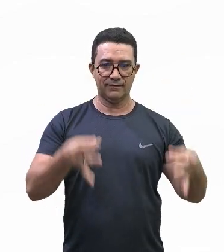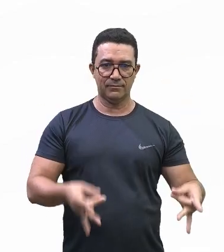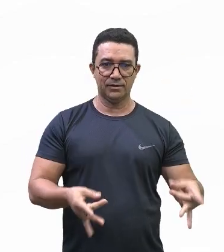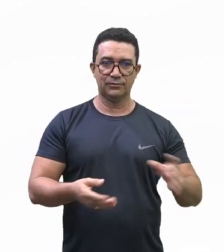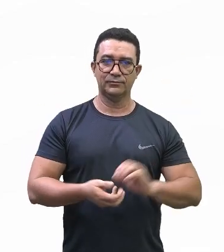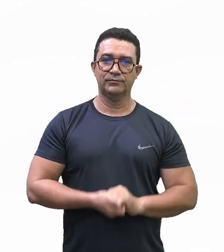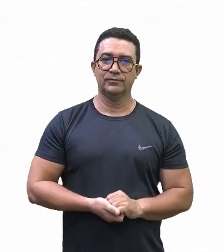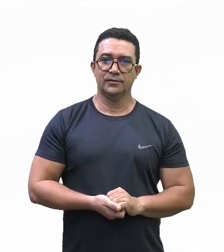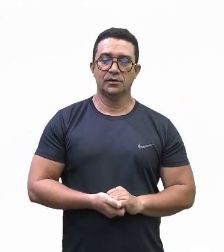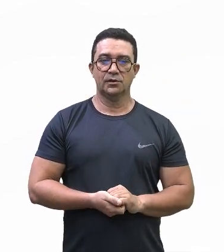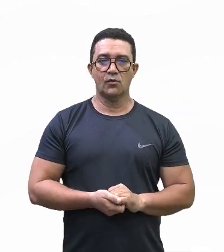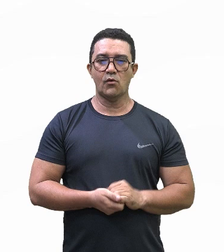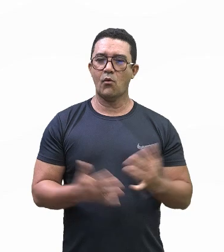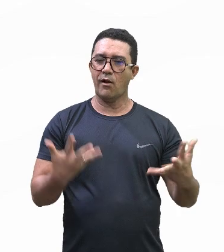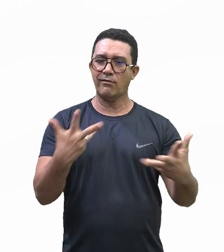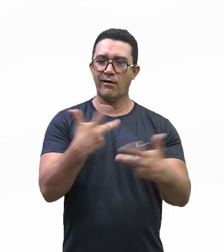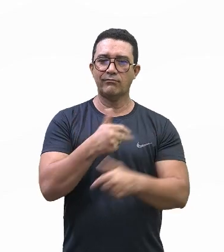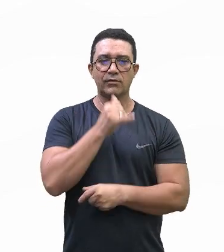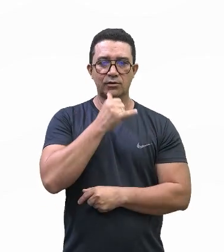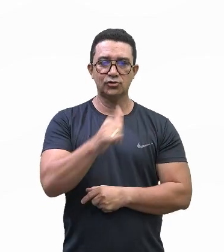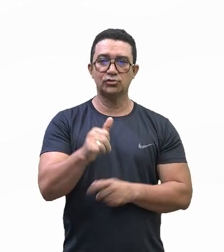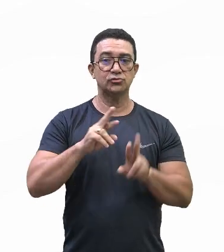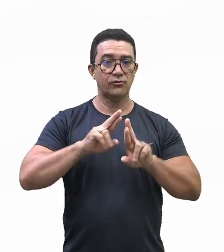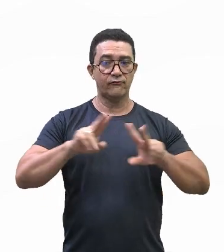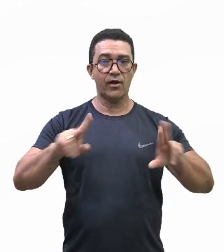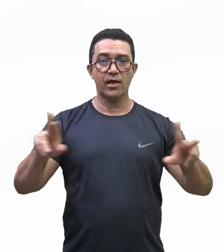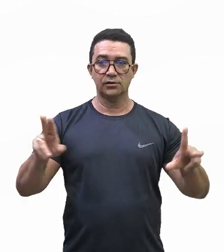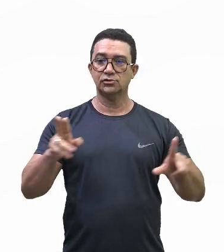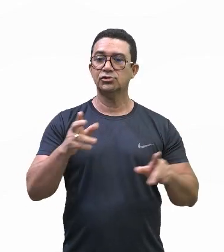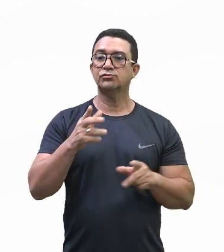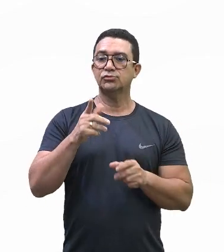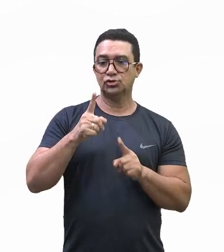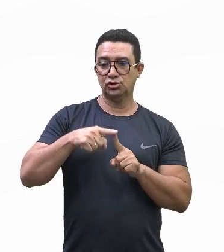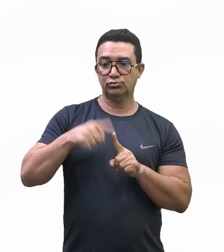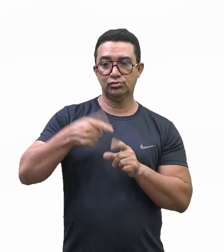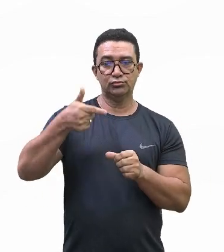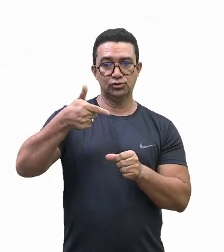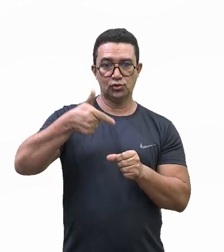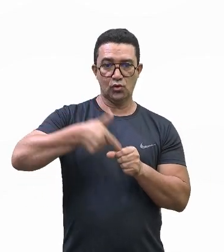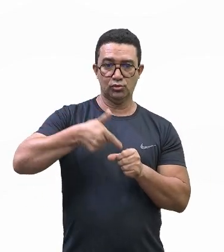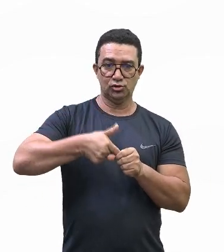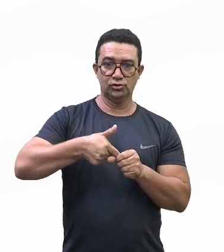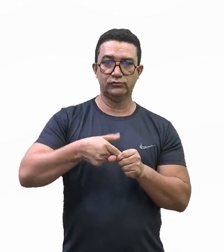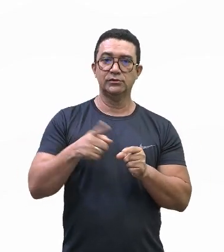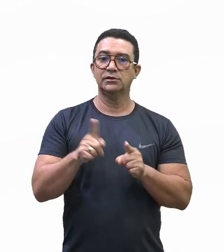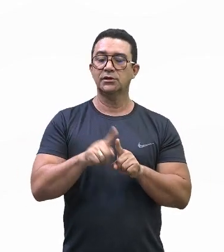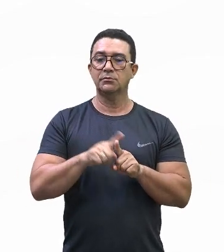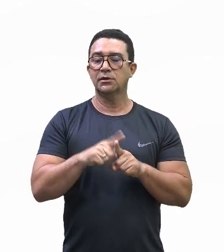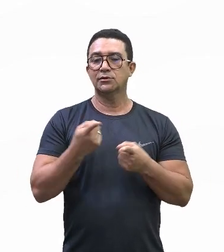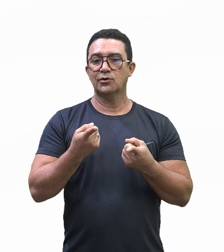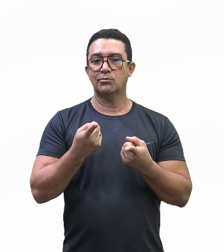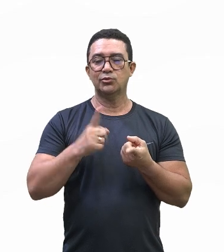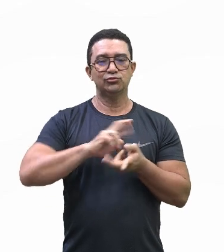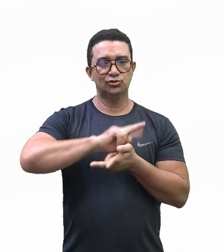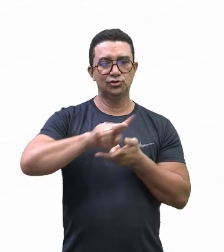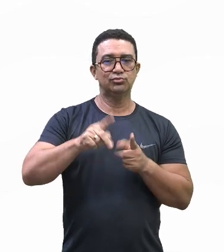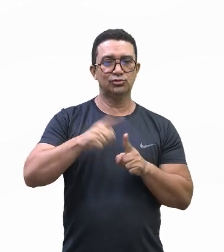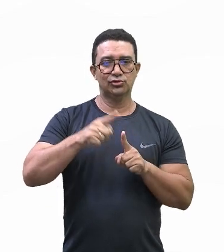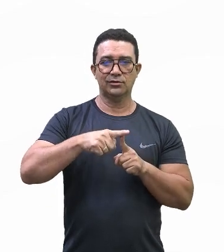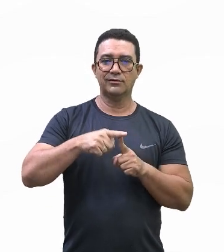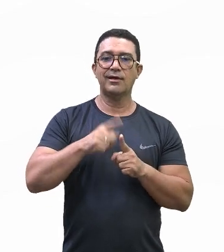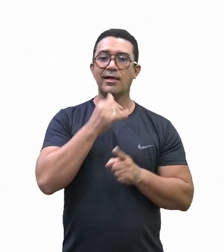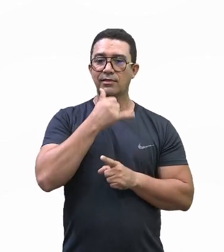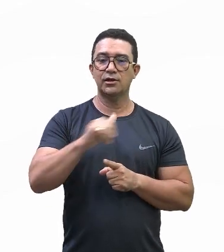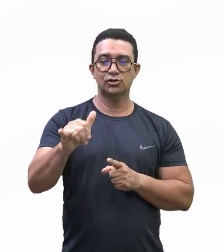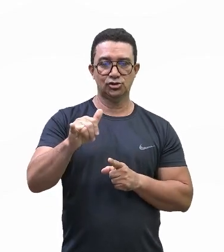Detalhamento: eficiência energética de diferentes combustíveis e fontes de energia renováveis e